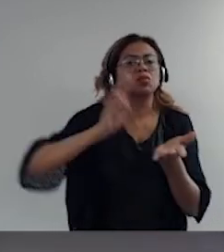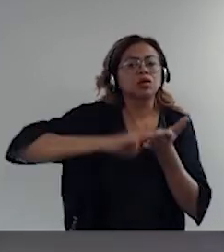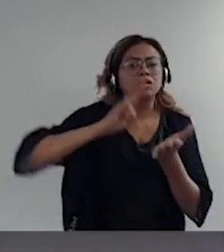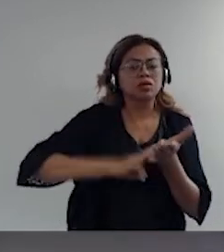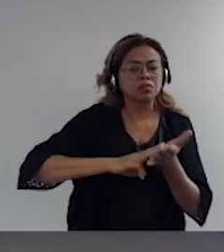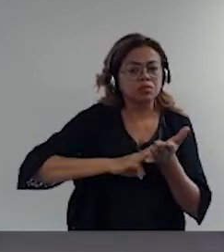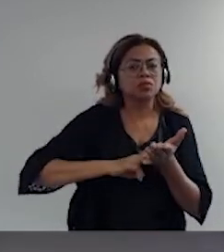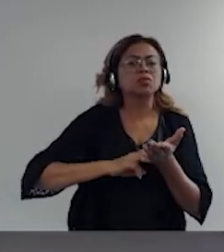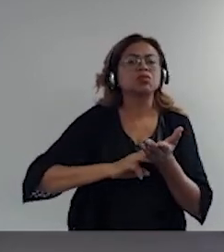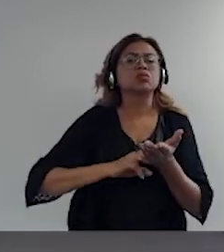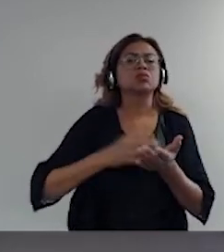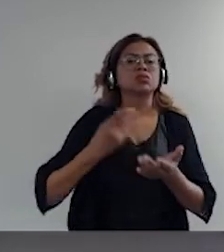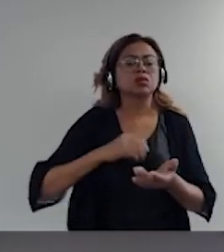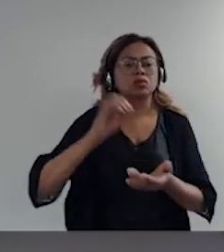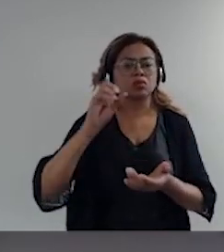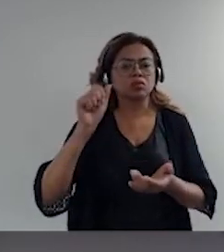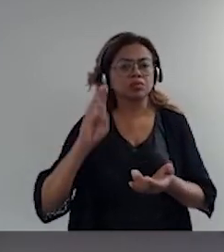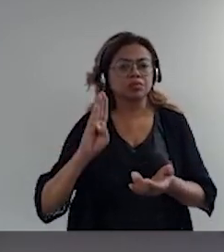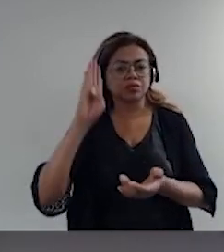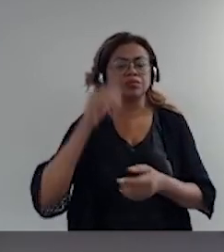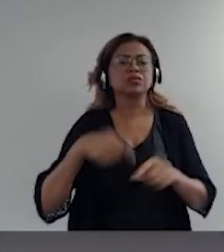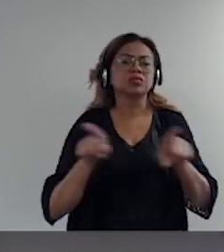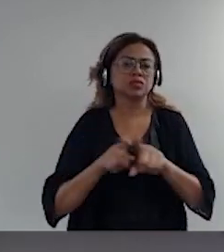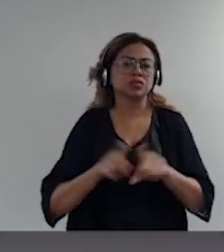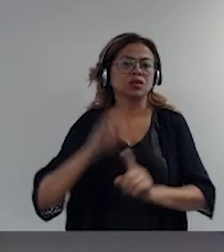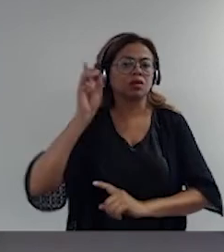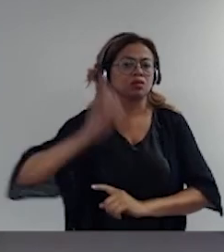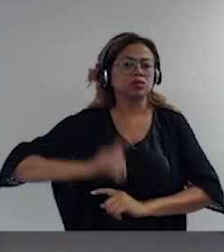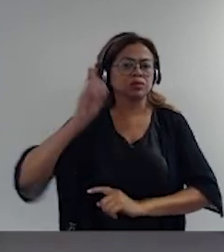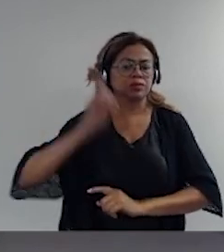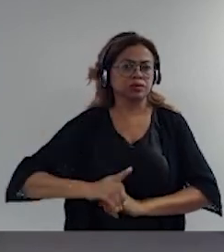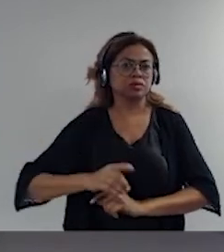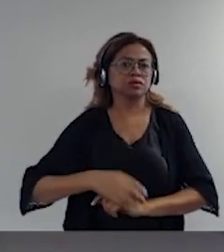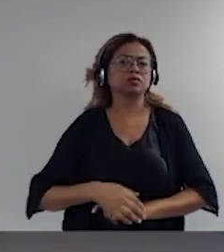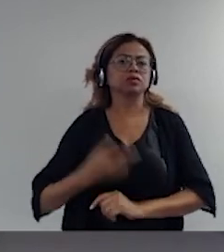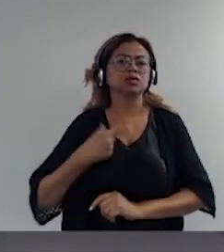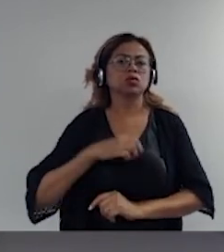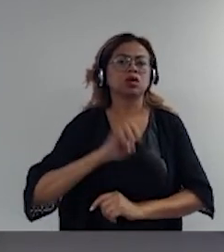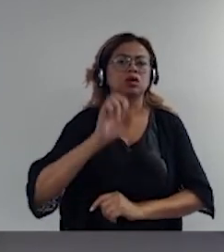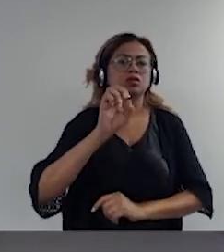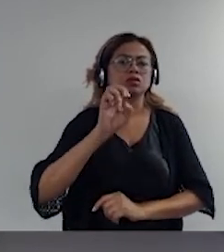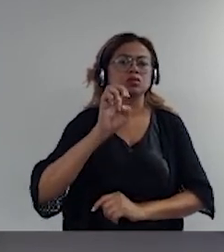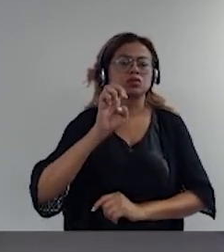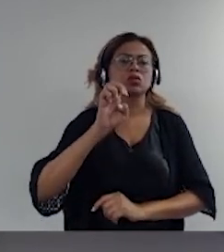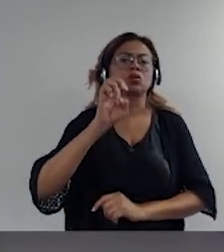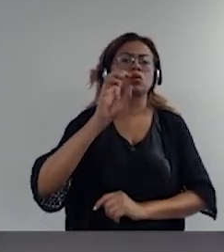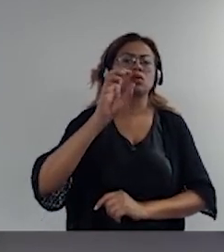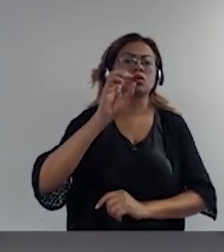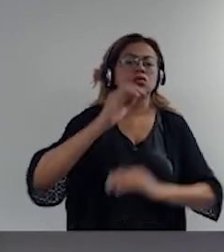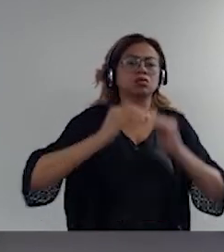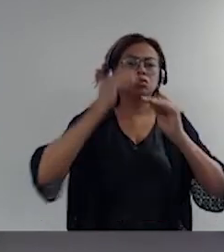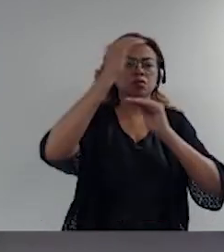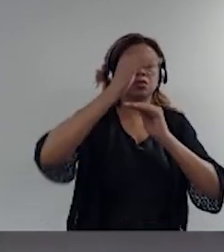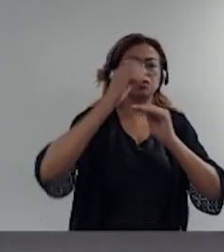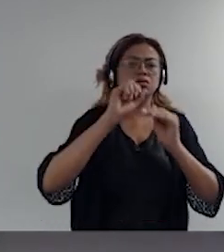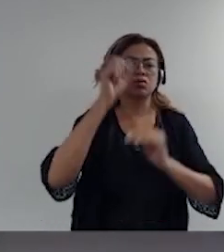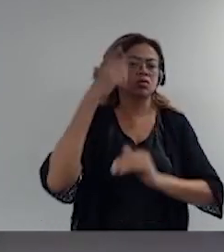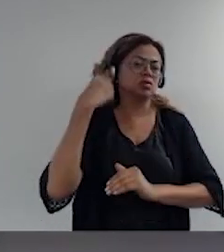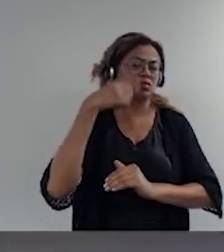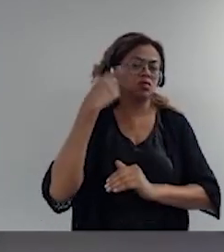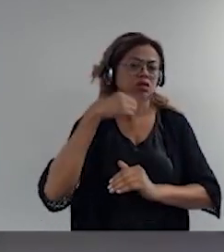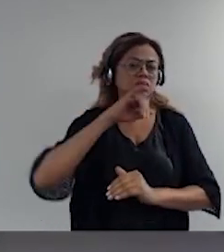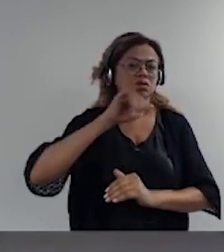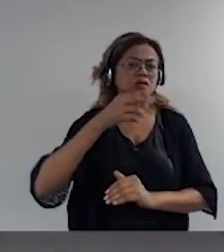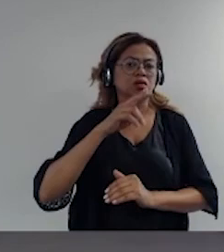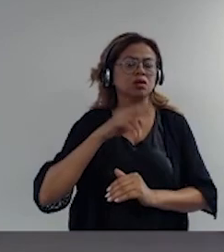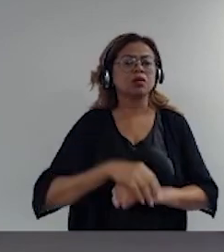honorário vitalício, o diretor da Escola Superior da Advocacia, o Dr. Rony Prece,